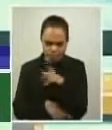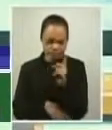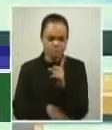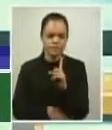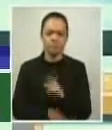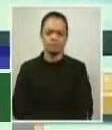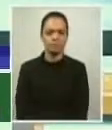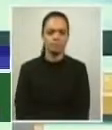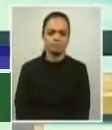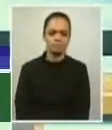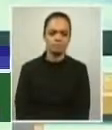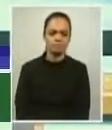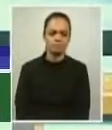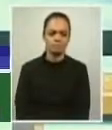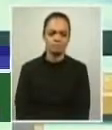do